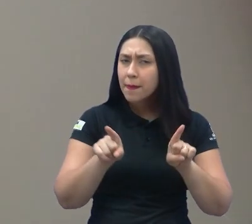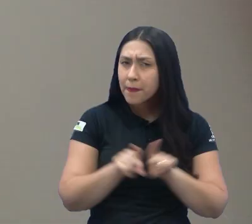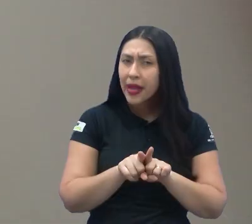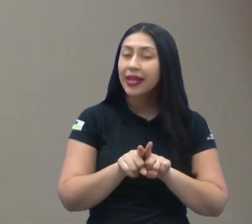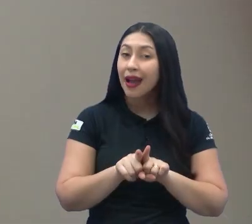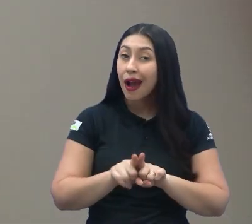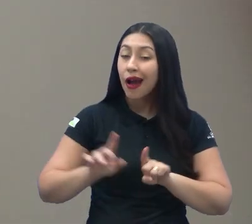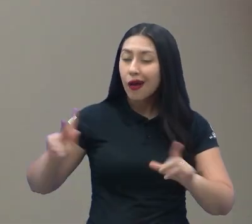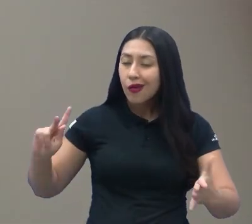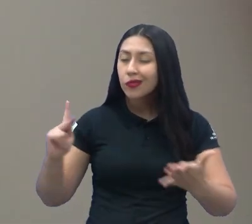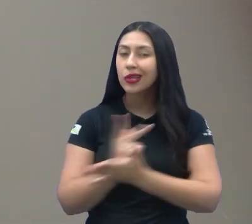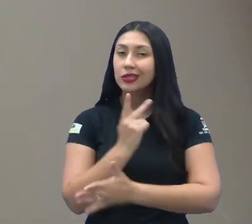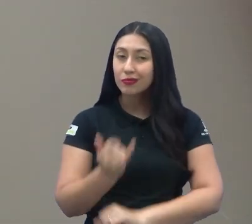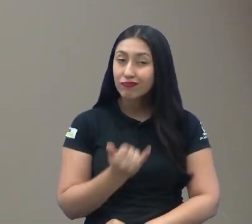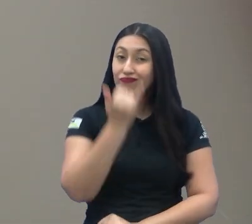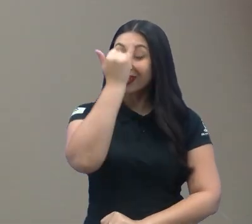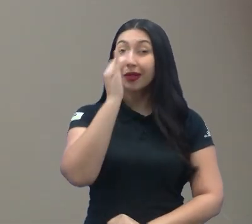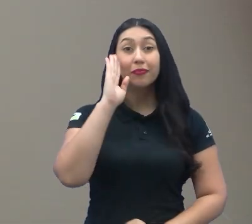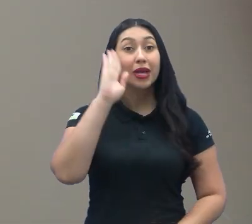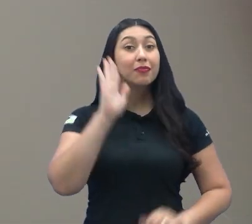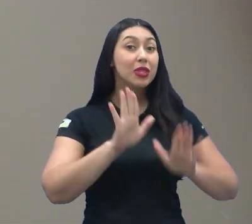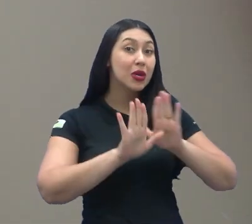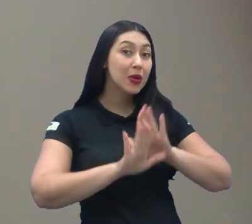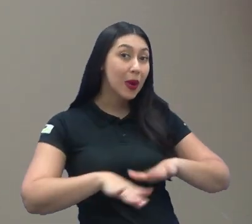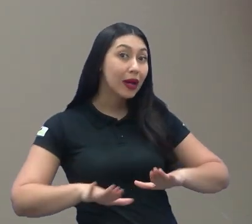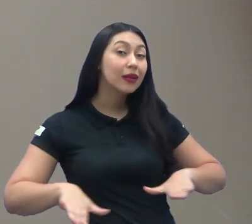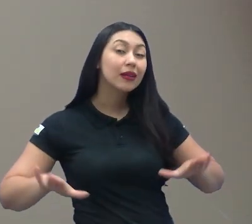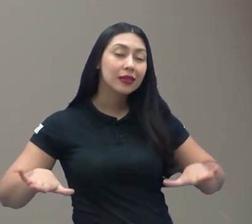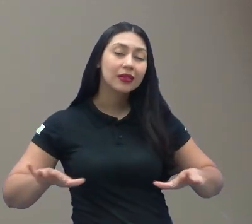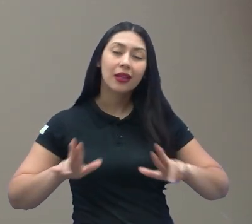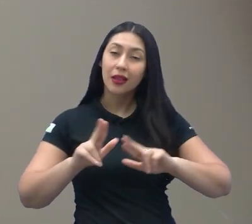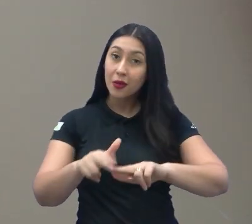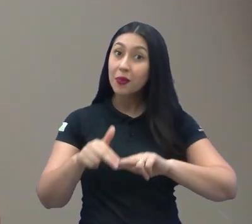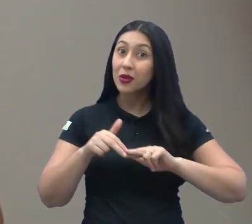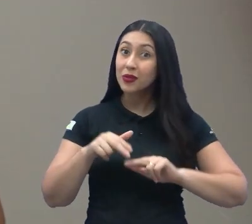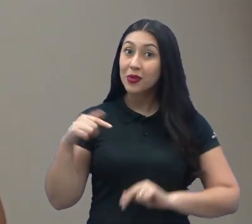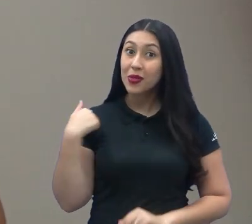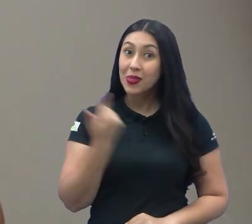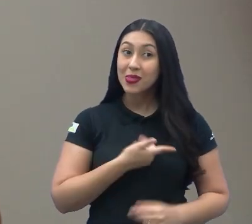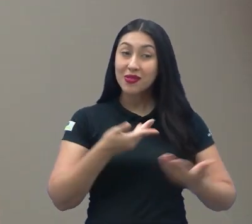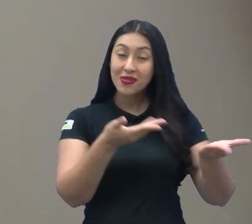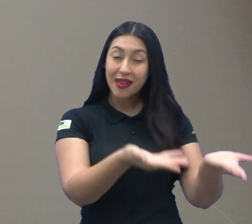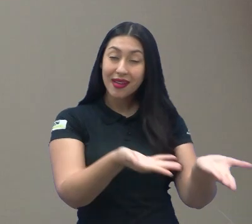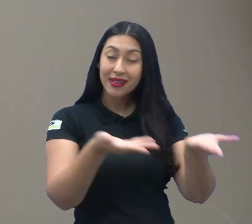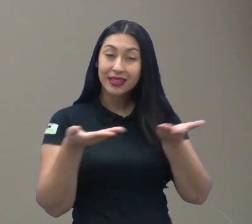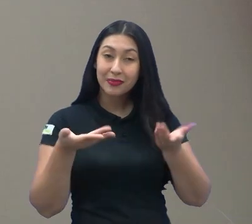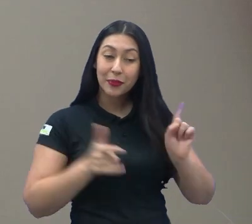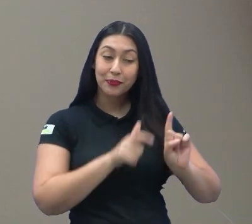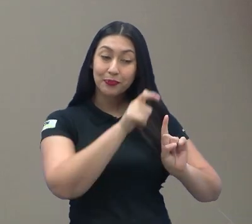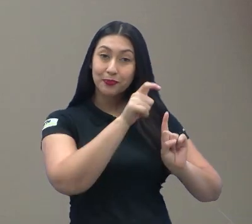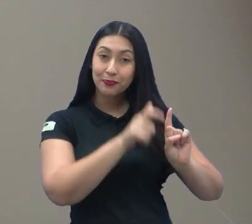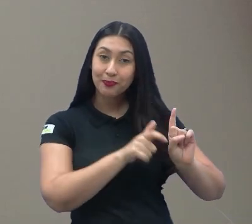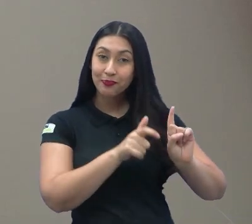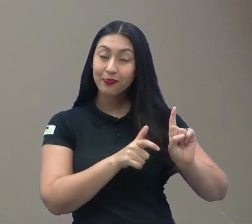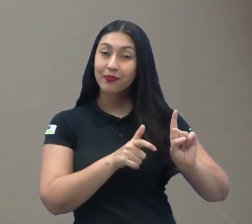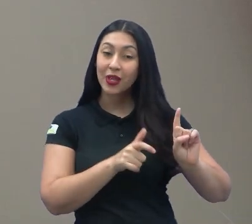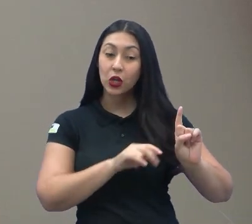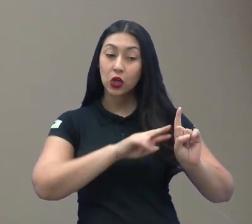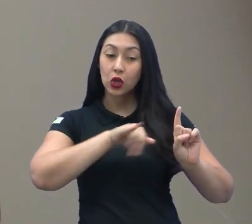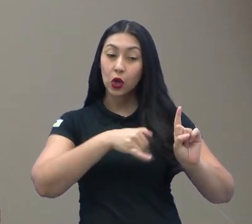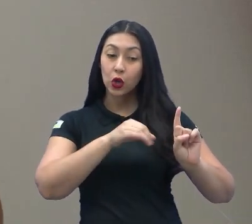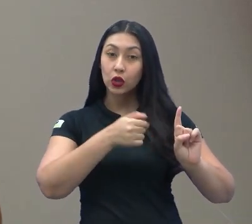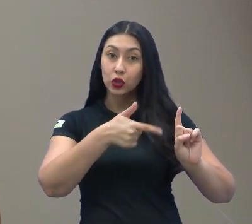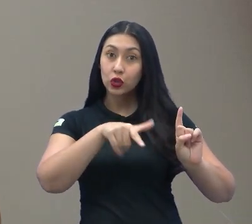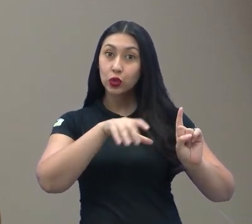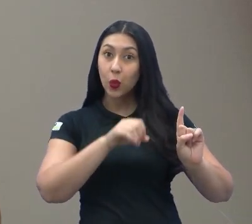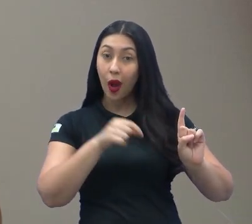acidentes acontecem, principalmente com as crianças. Por isso, nós recebemos no programa de hoje o Tenente João Vitor Capio, do